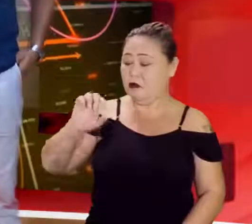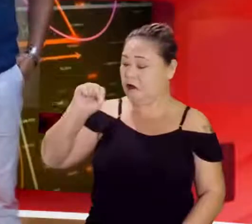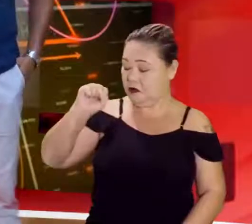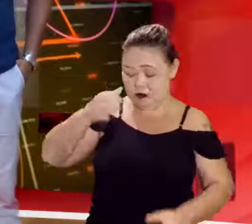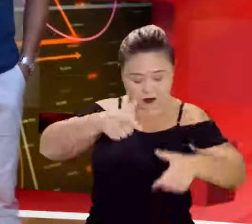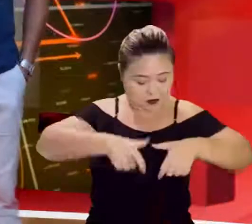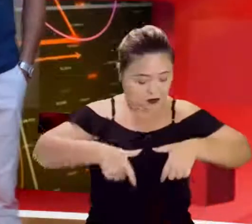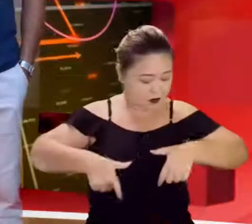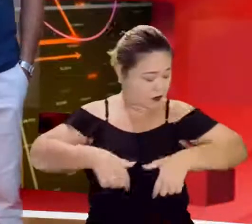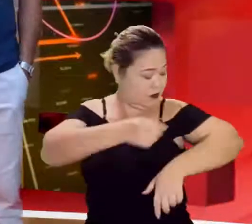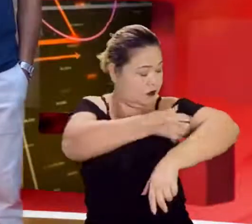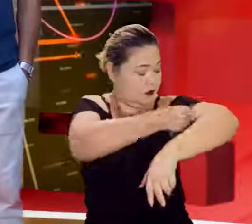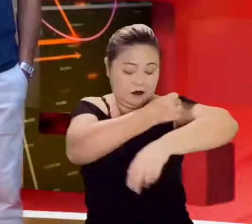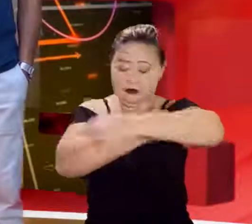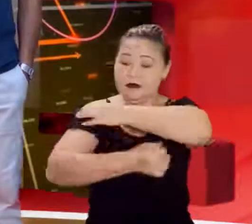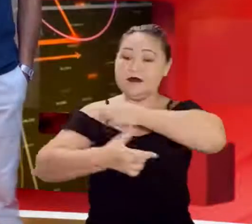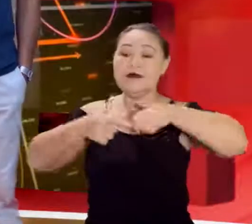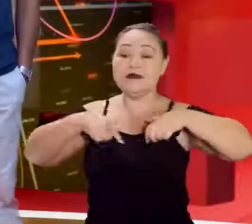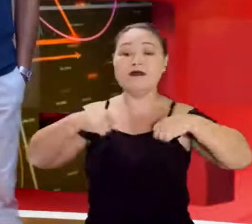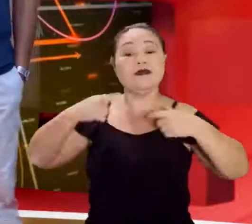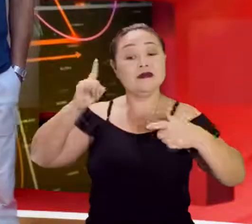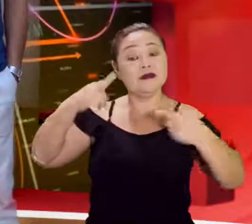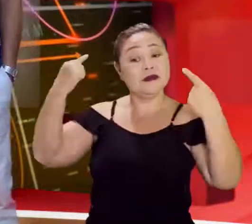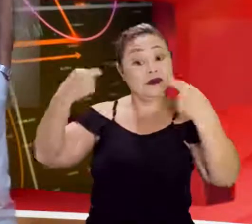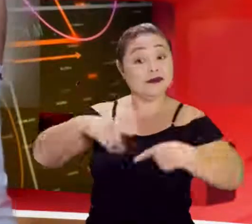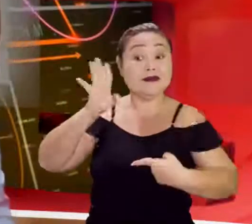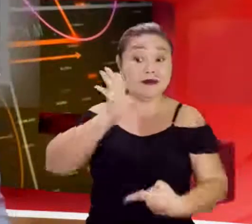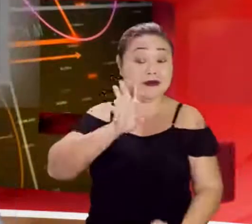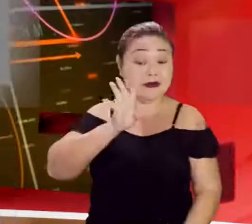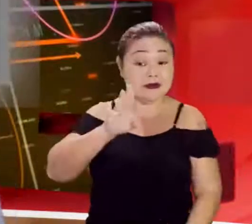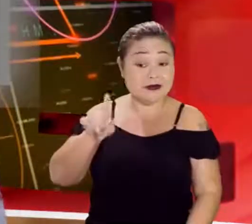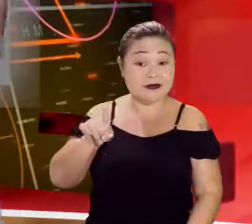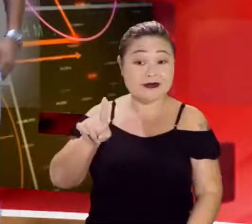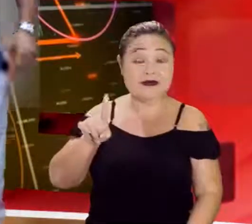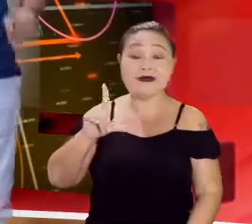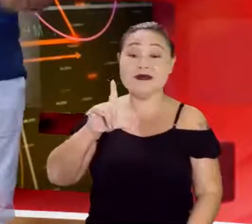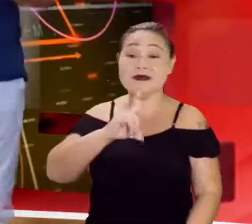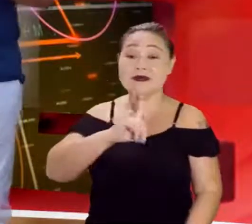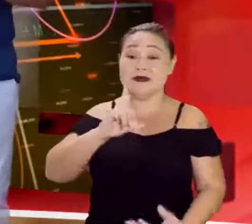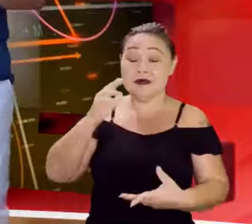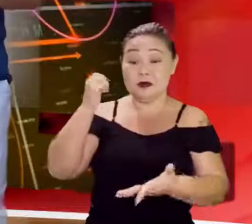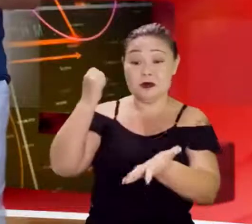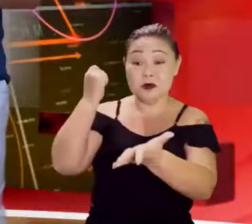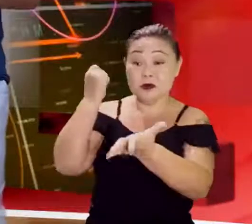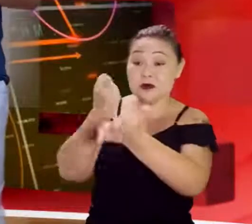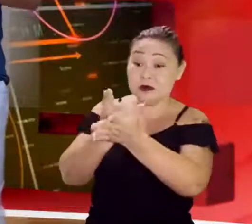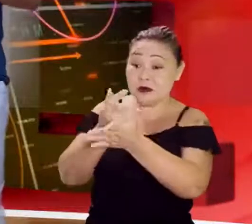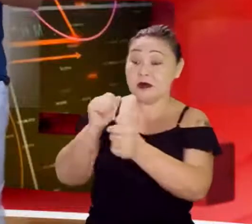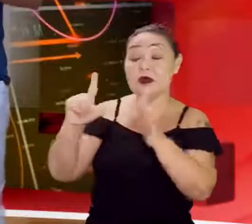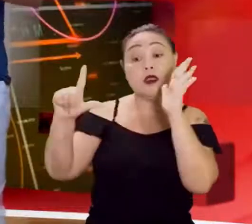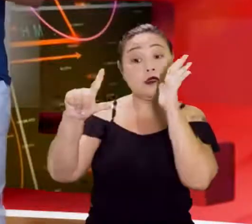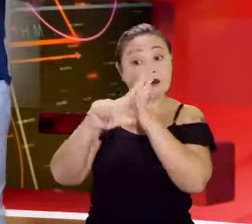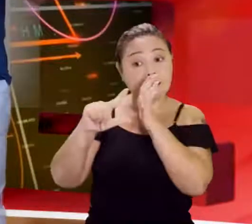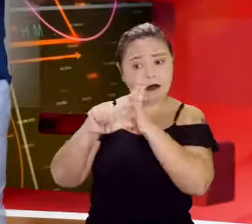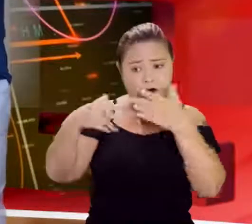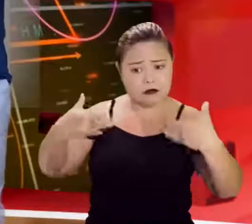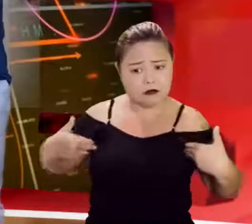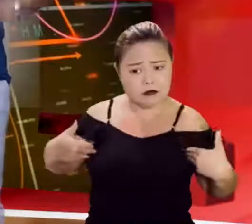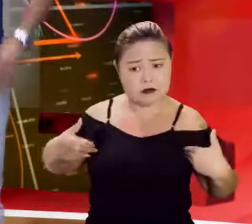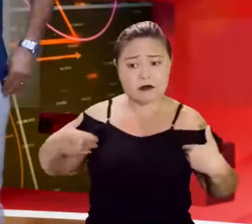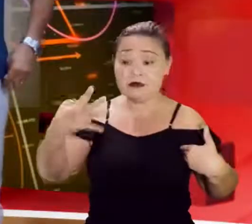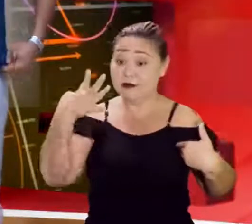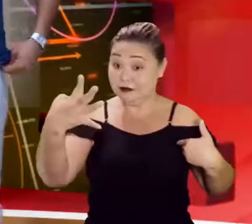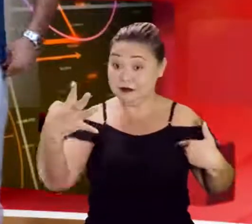8 buracos temos na nossa camiseta. Esse desafio foi legal, né? Então quer dizer que só de comprar a camisa na loja, ela já vem com